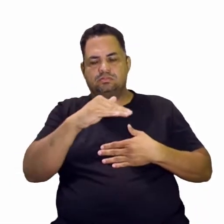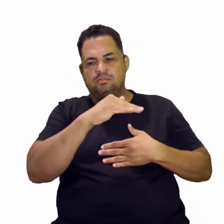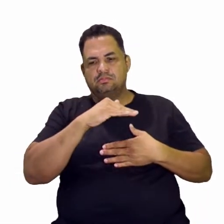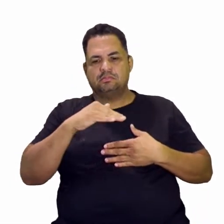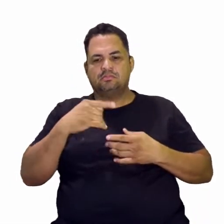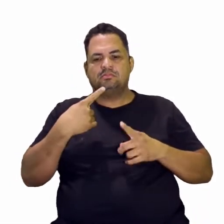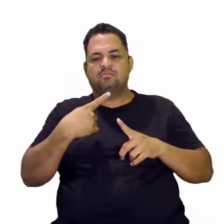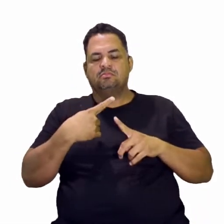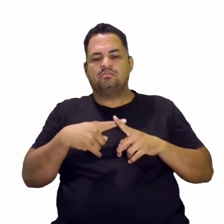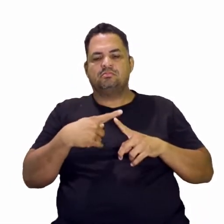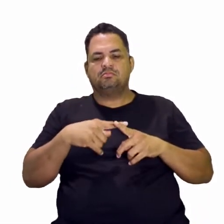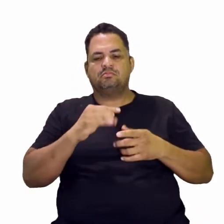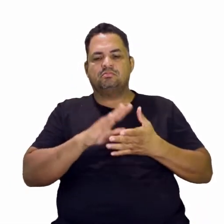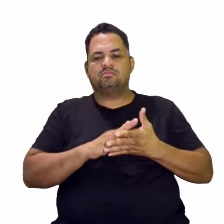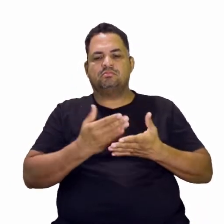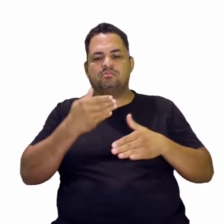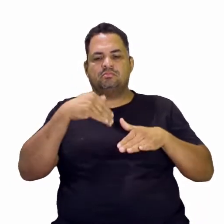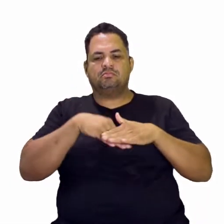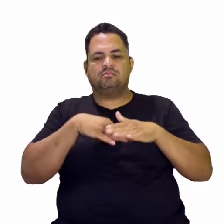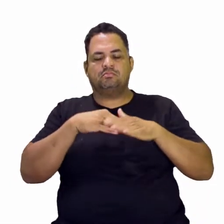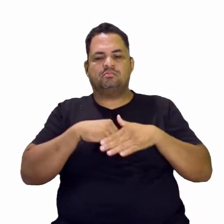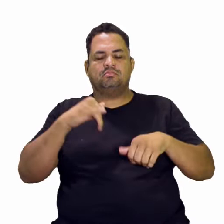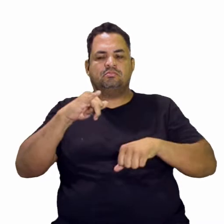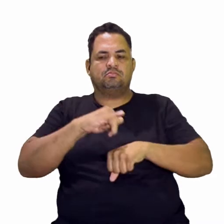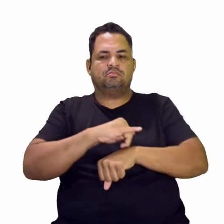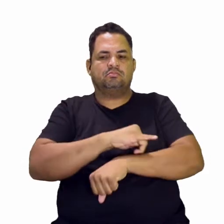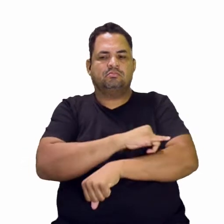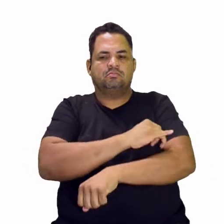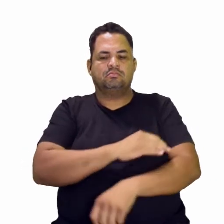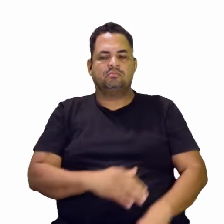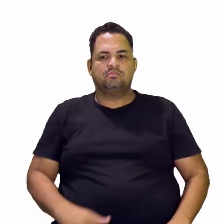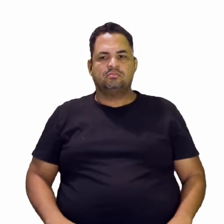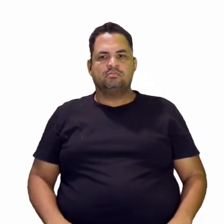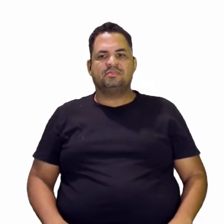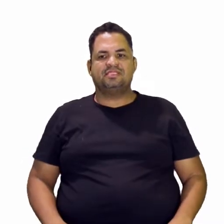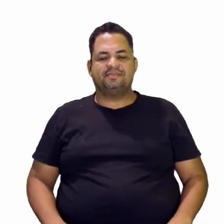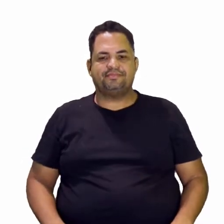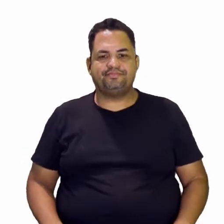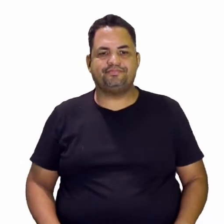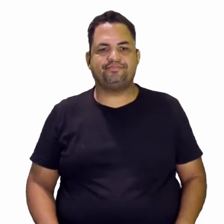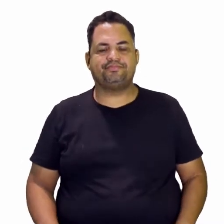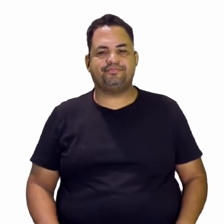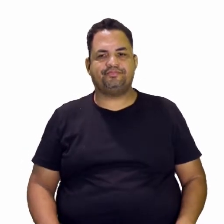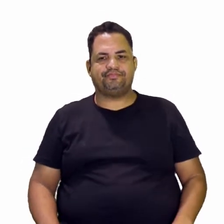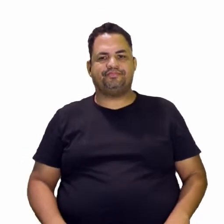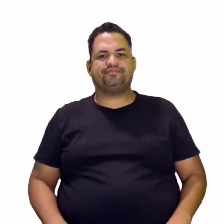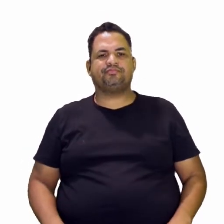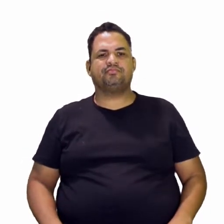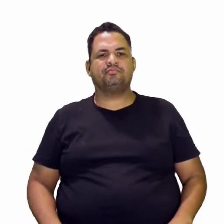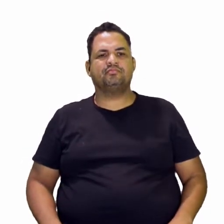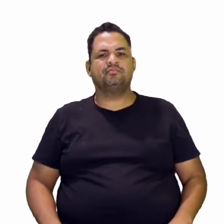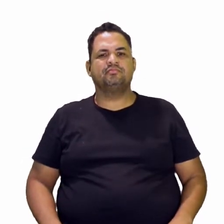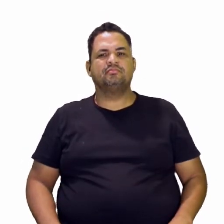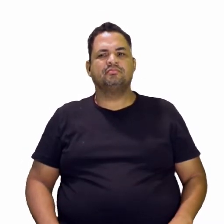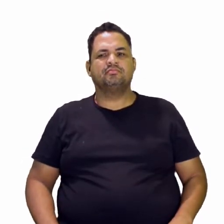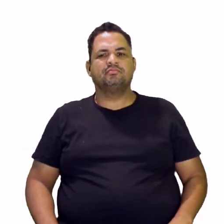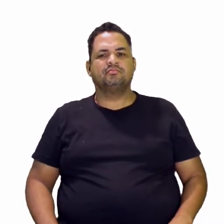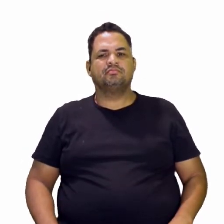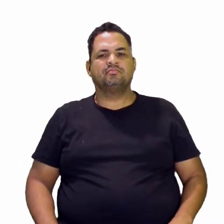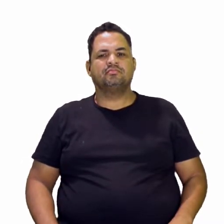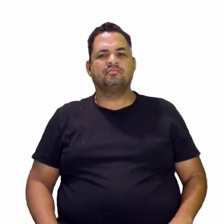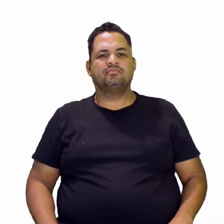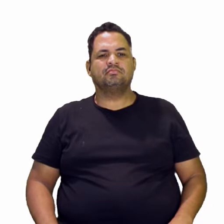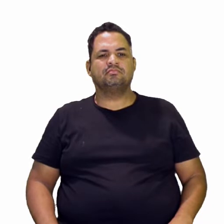devido à presença desses depósitos de gordura, tá? Estamos falando dos animais aquáticos. Olha lá.